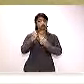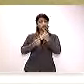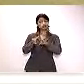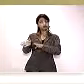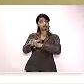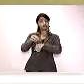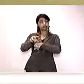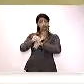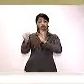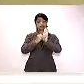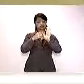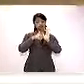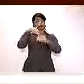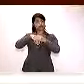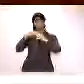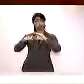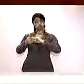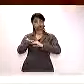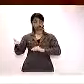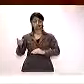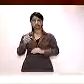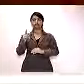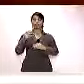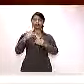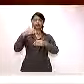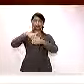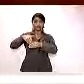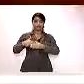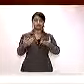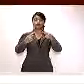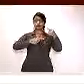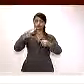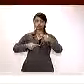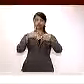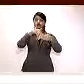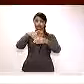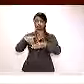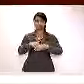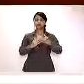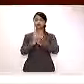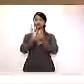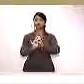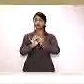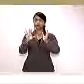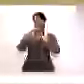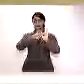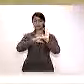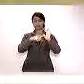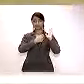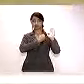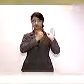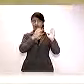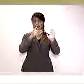constantes nos votos votos que estão em discussão em votação aprovados item 84